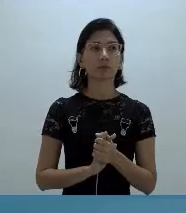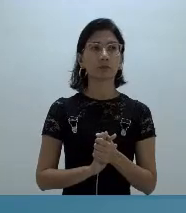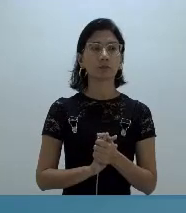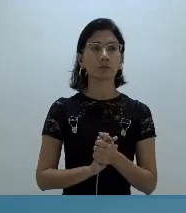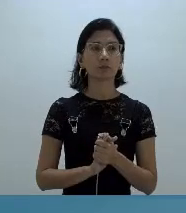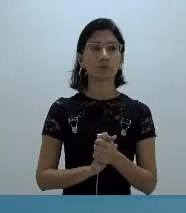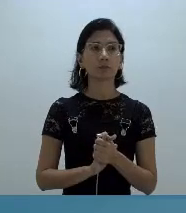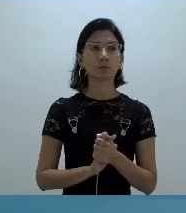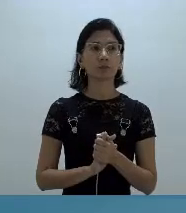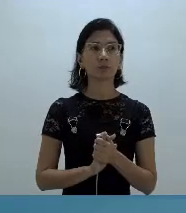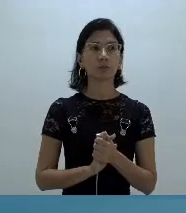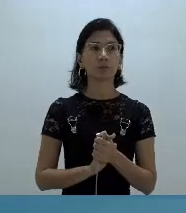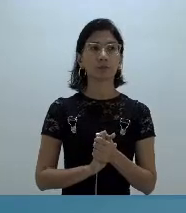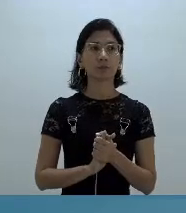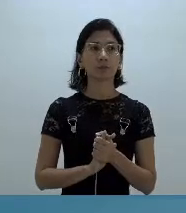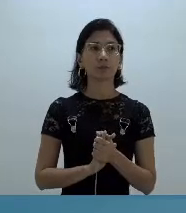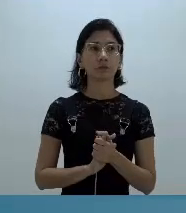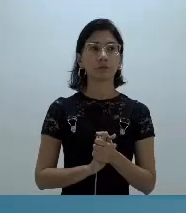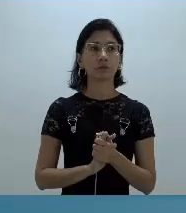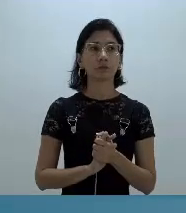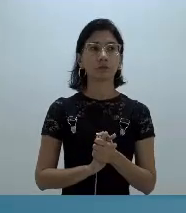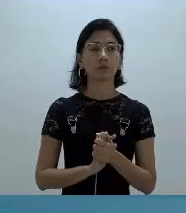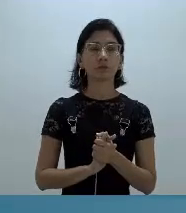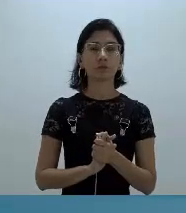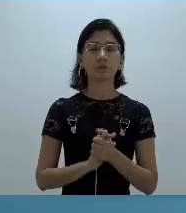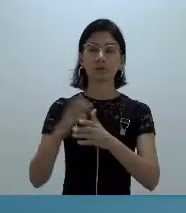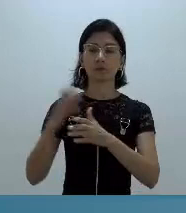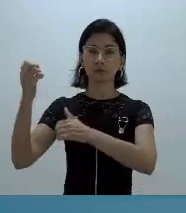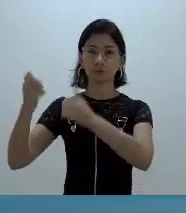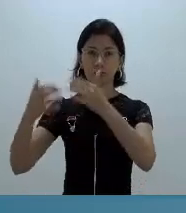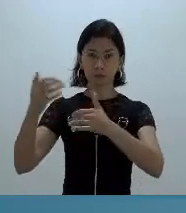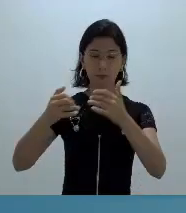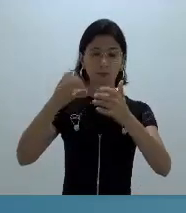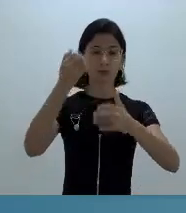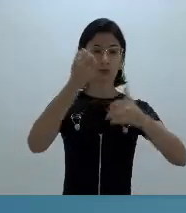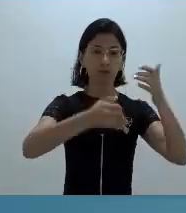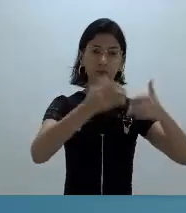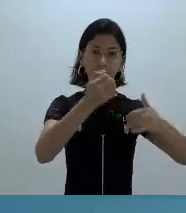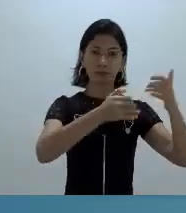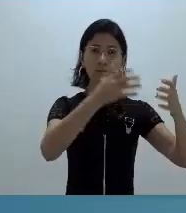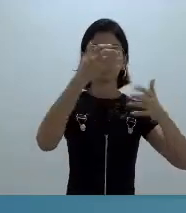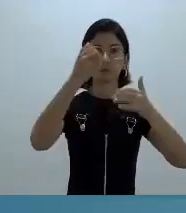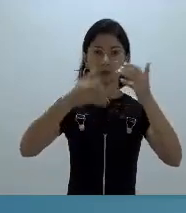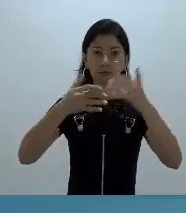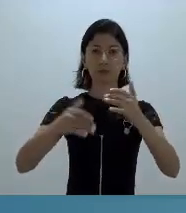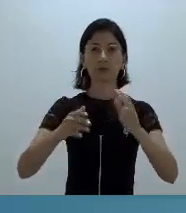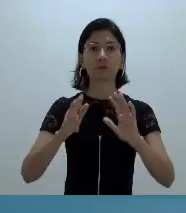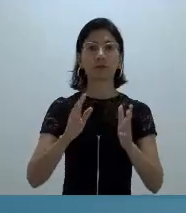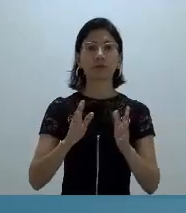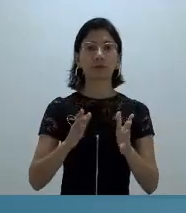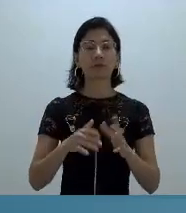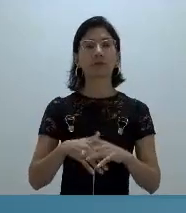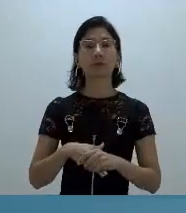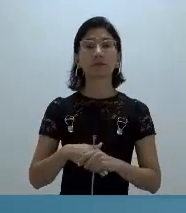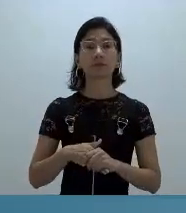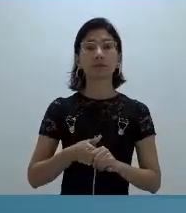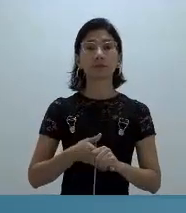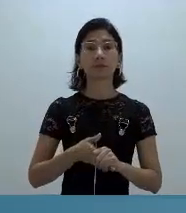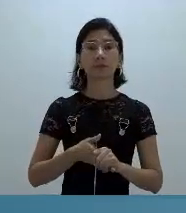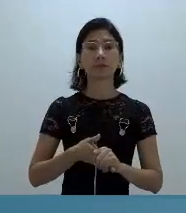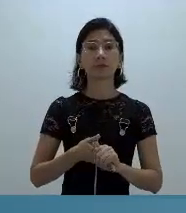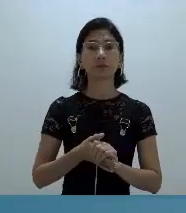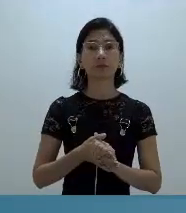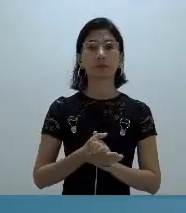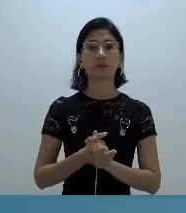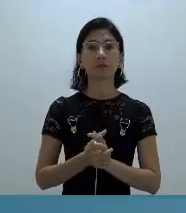fechamento. Tais intervenções, uma rede física da jurisprudência, como se vê no julgado de qualidade interna, no curso especial